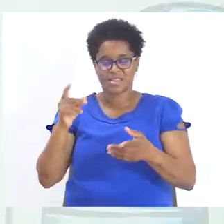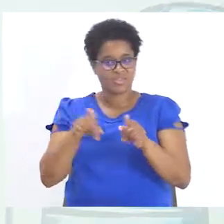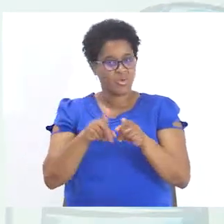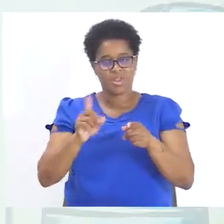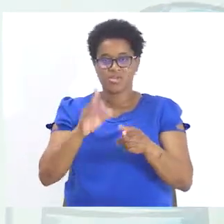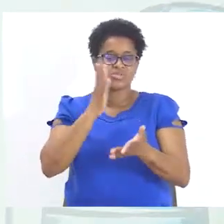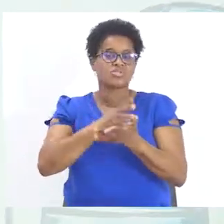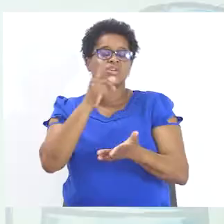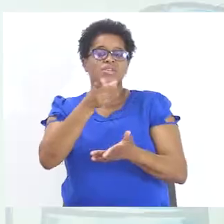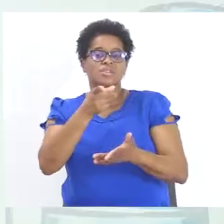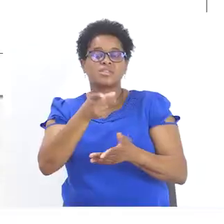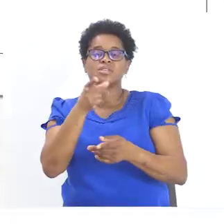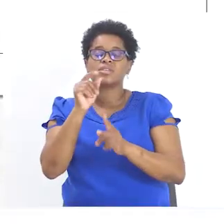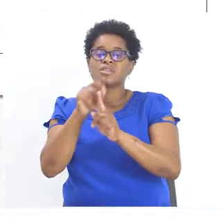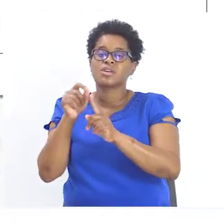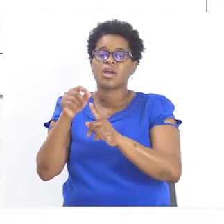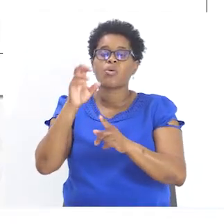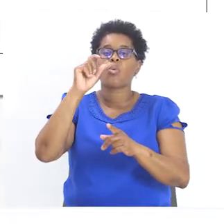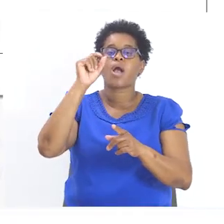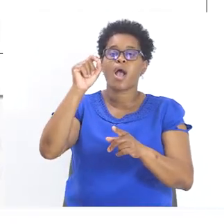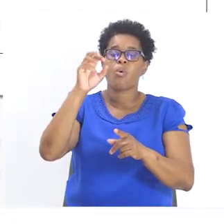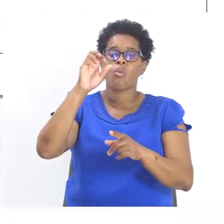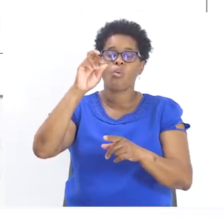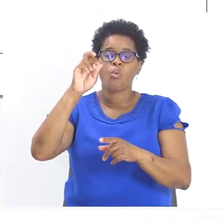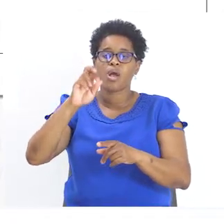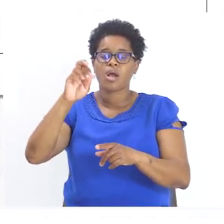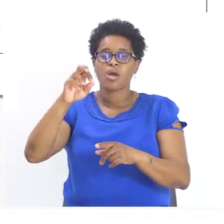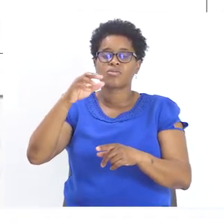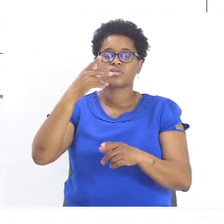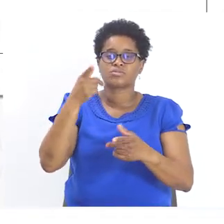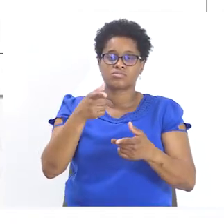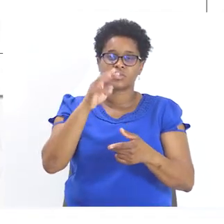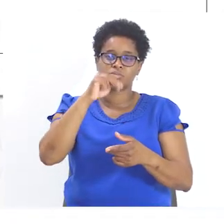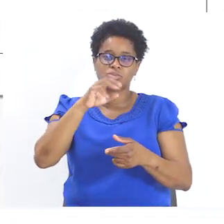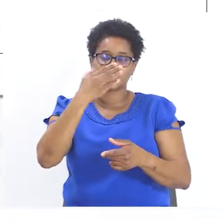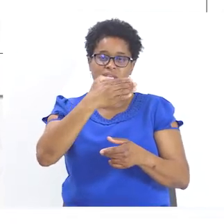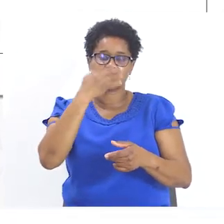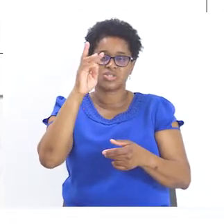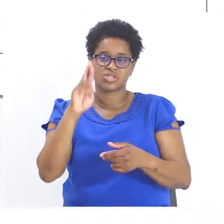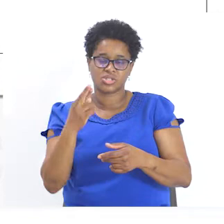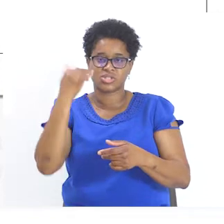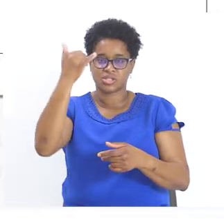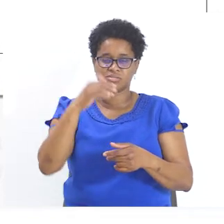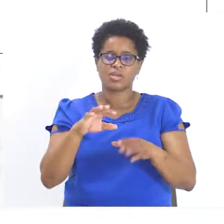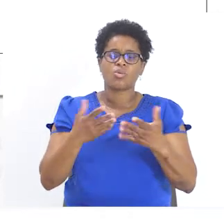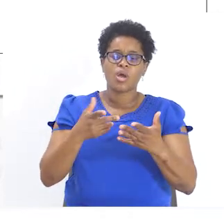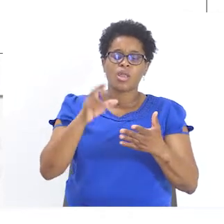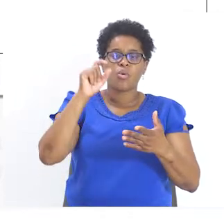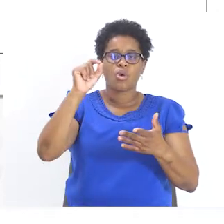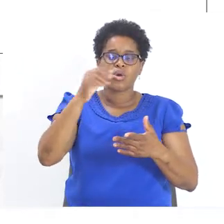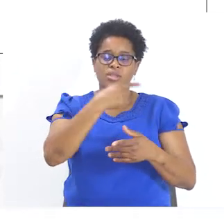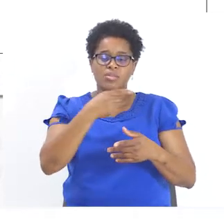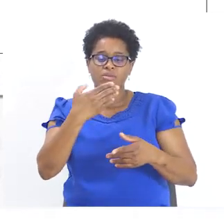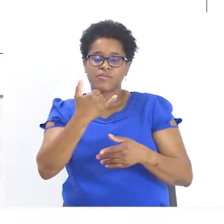só indicar o grau do monômio que eu tenho aqui. Qual é o grau do monômio 7xy? Qual é o grau do monômio menos